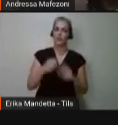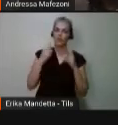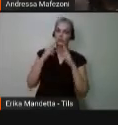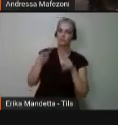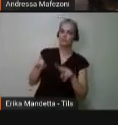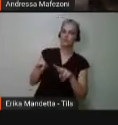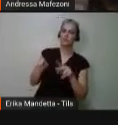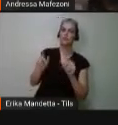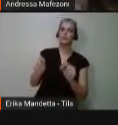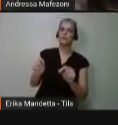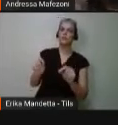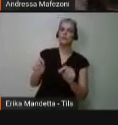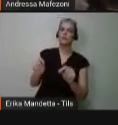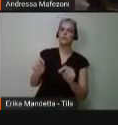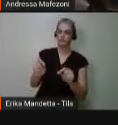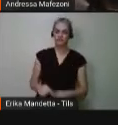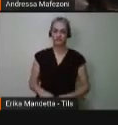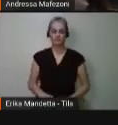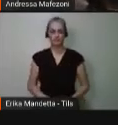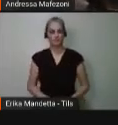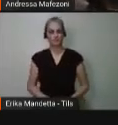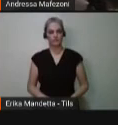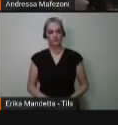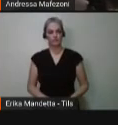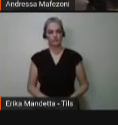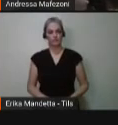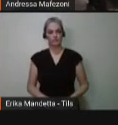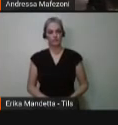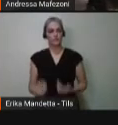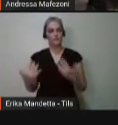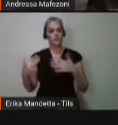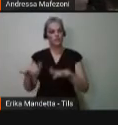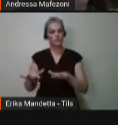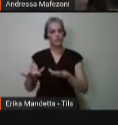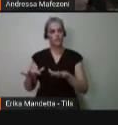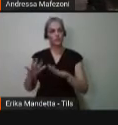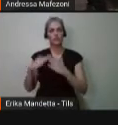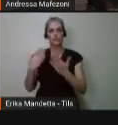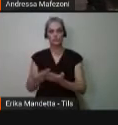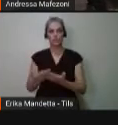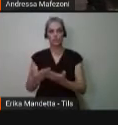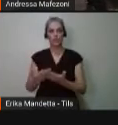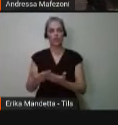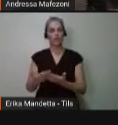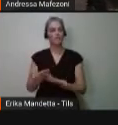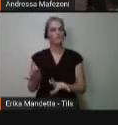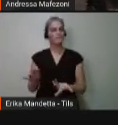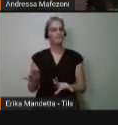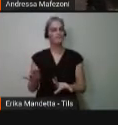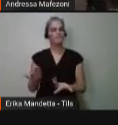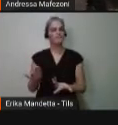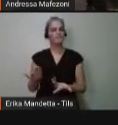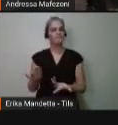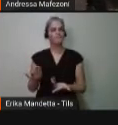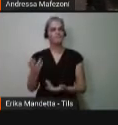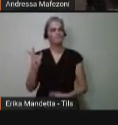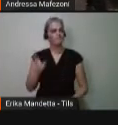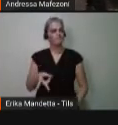a inclusão escolar ela é um processo contínuo e permanente, que precisa